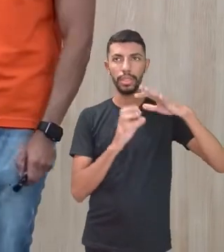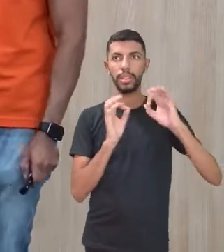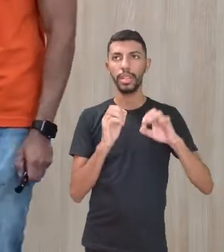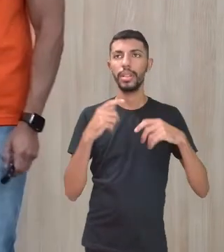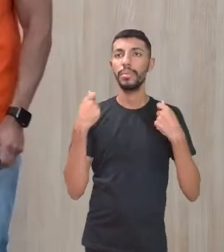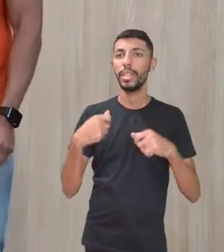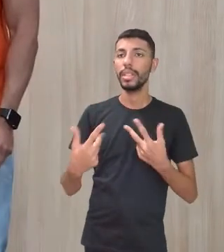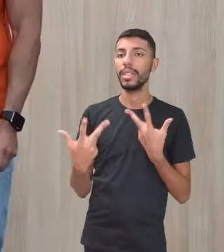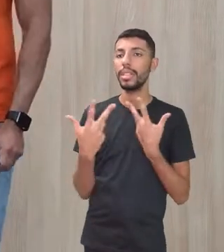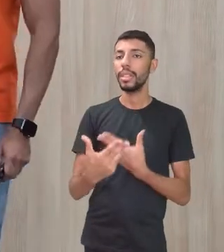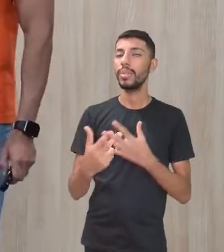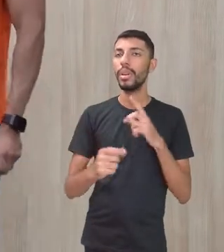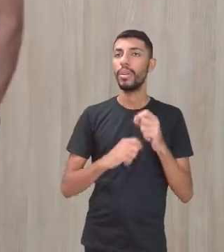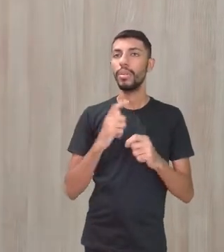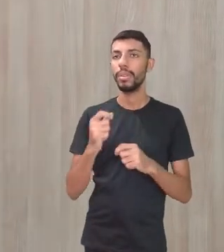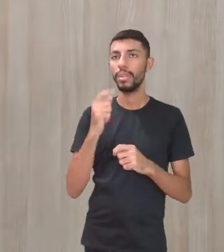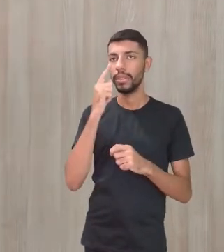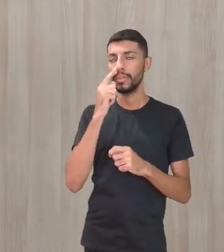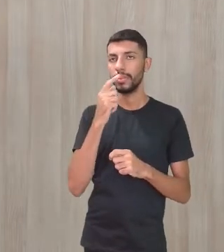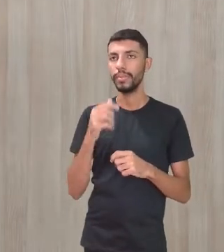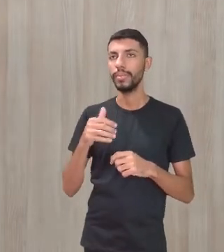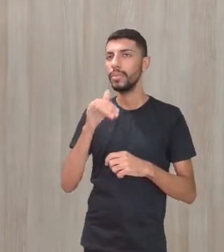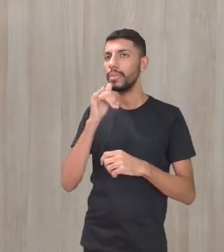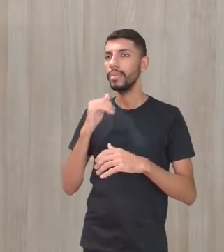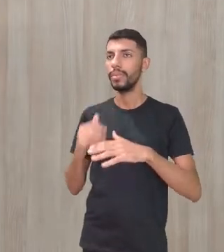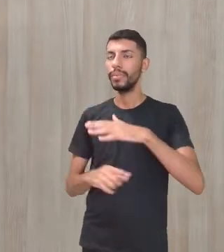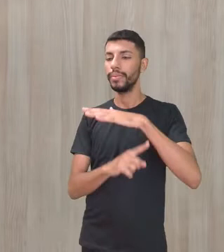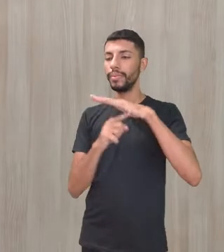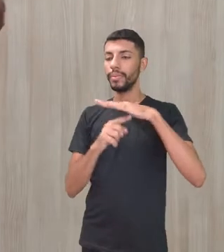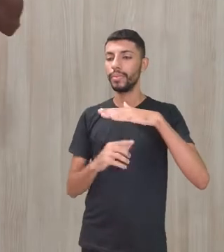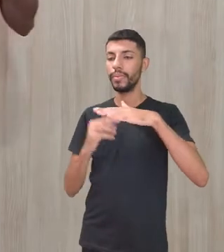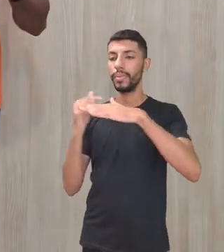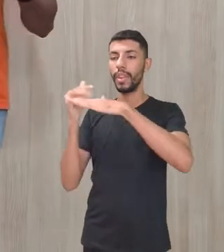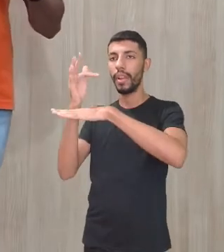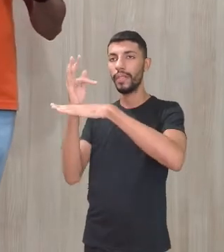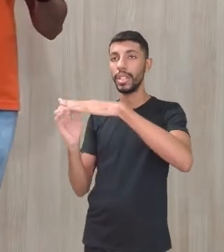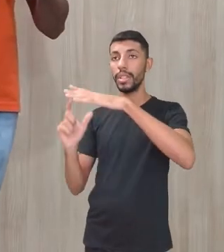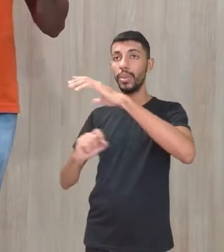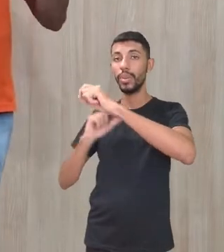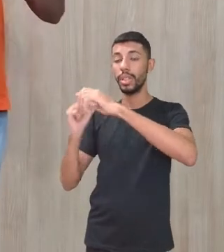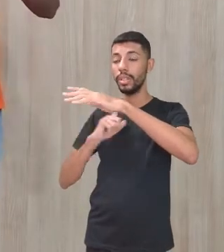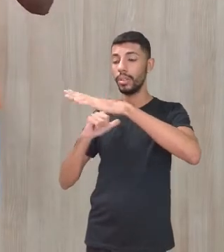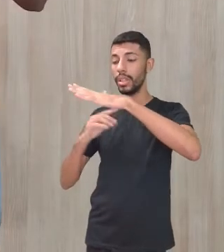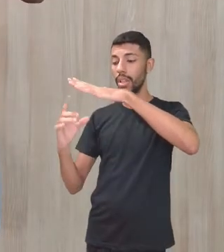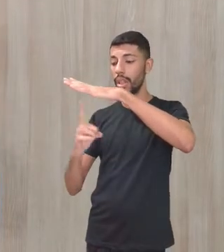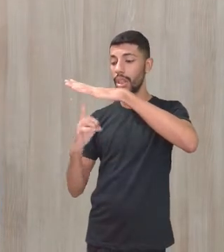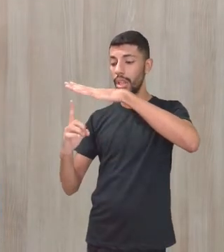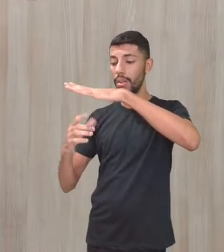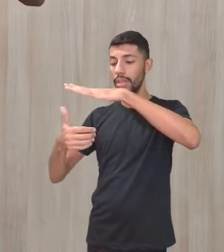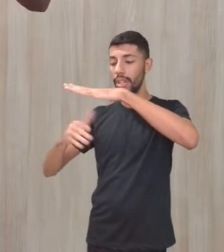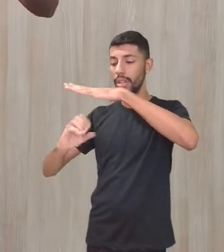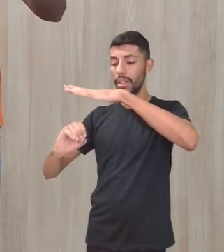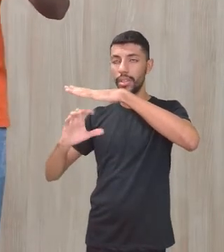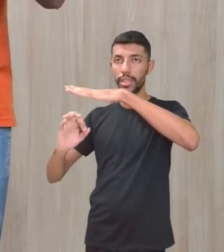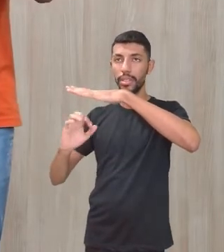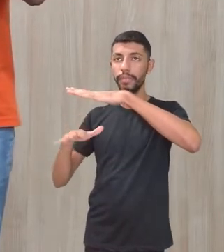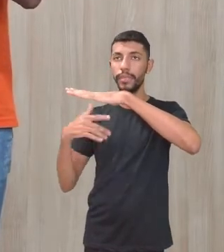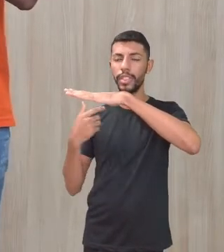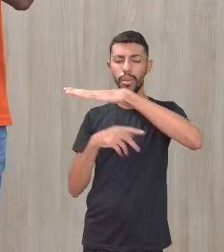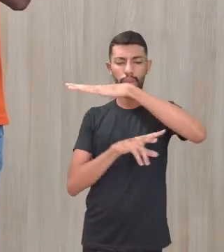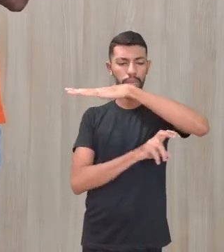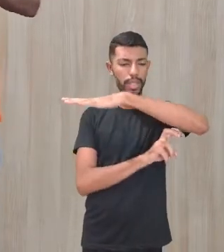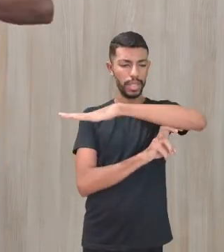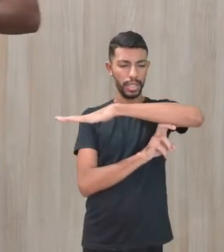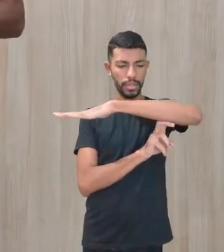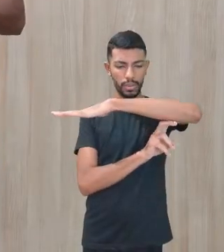igualar a uma fração com o denominador 10. Então, você pode pensar o seguinte, de 5 foi para